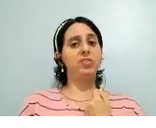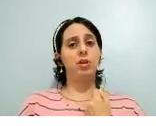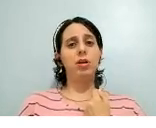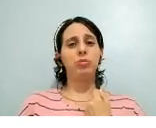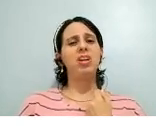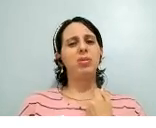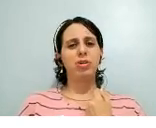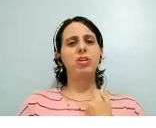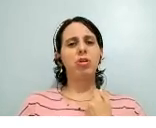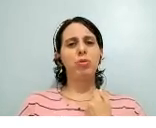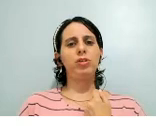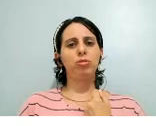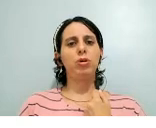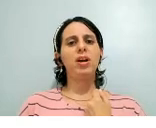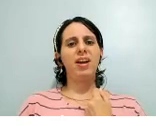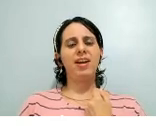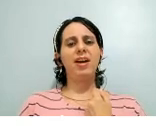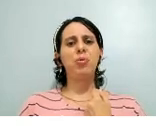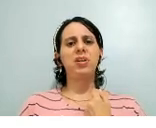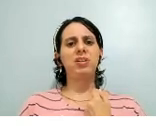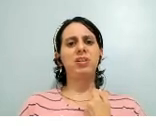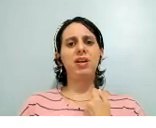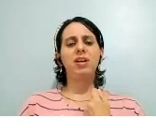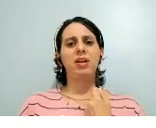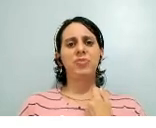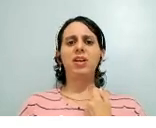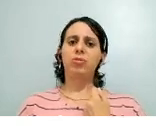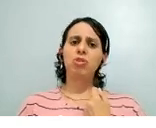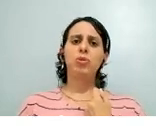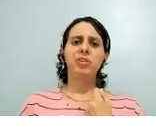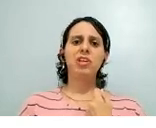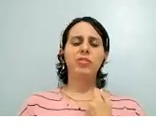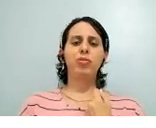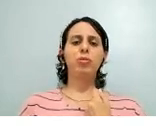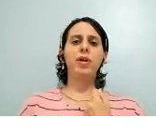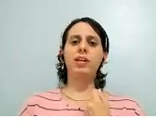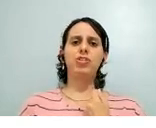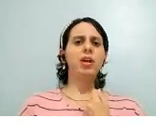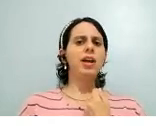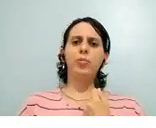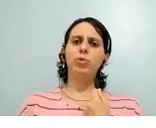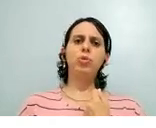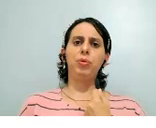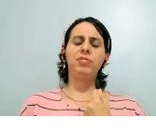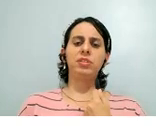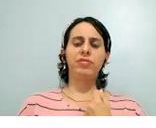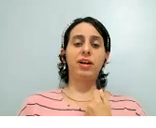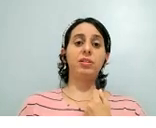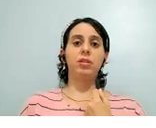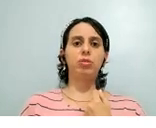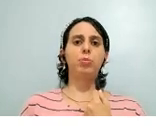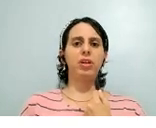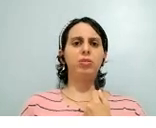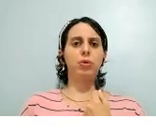rua, passeando. Imagina como isso é ruim, né? Todo mundo aqui já ficou doente. É muito ruim você